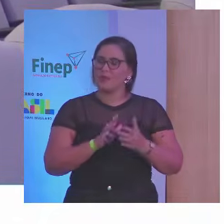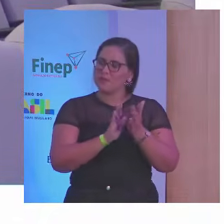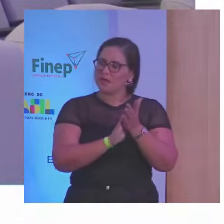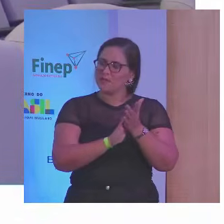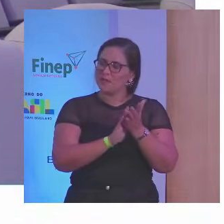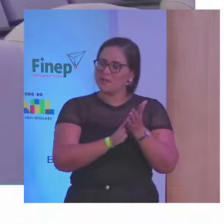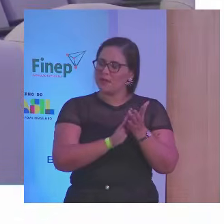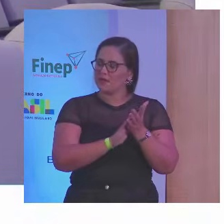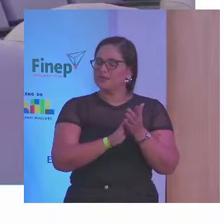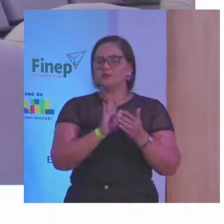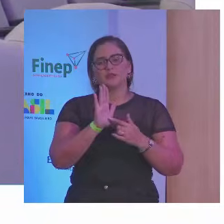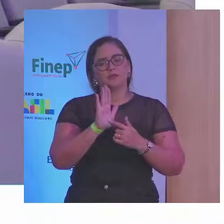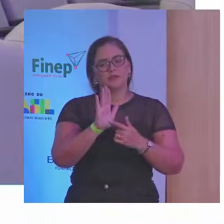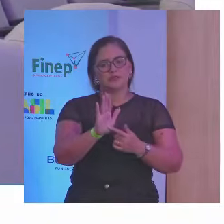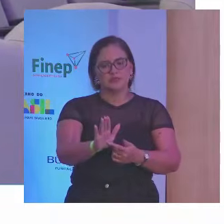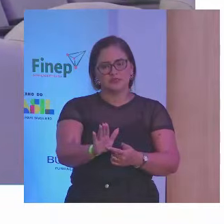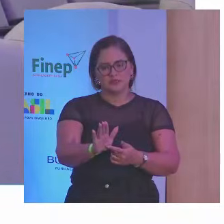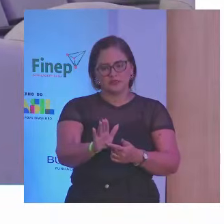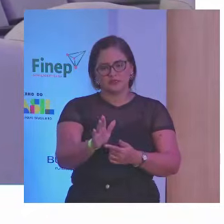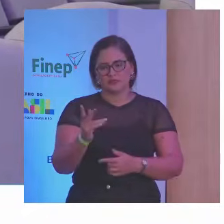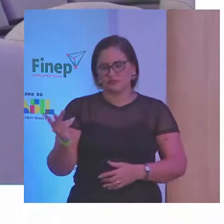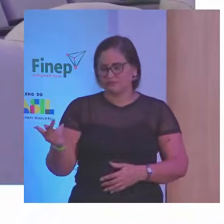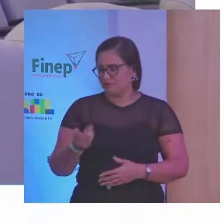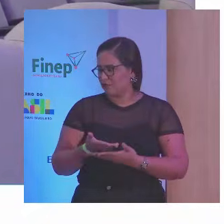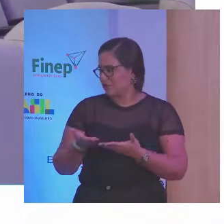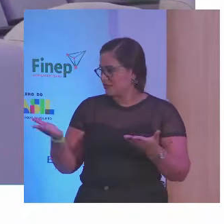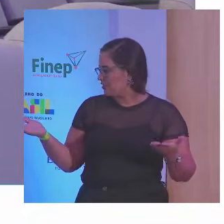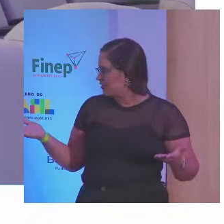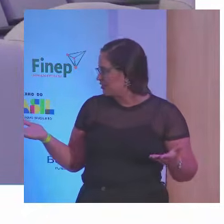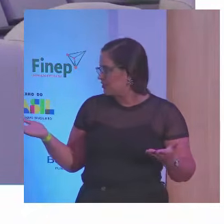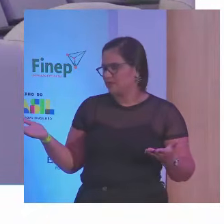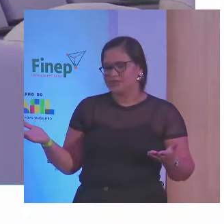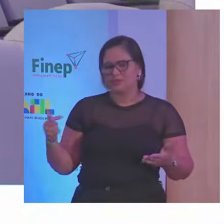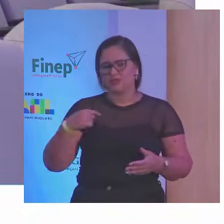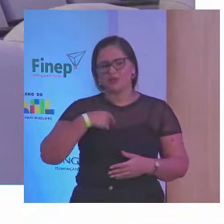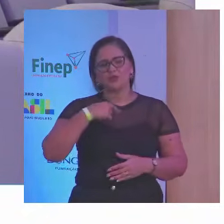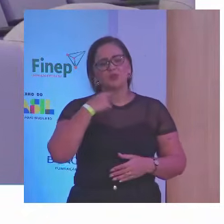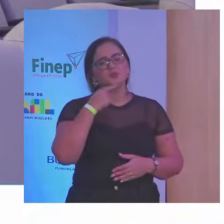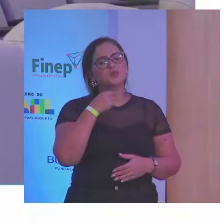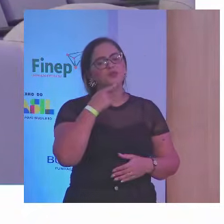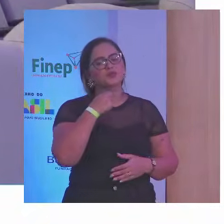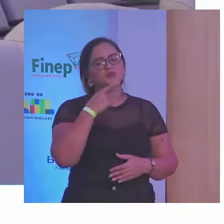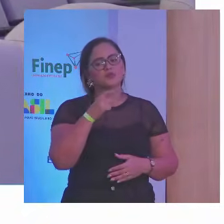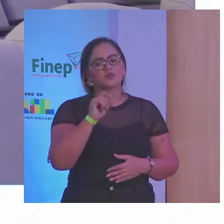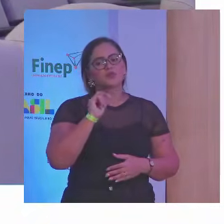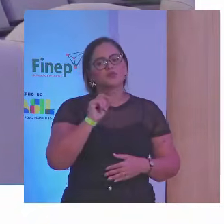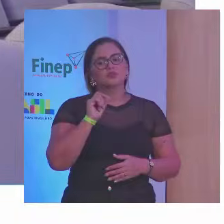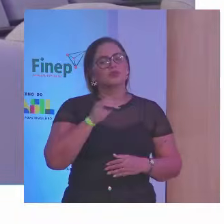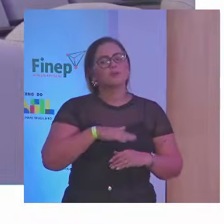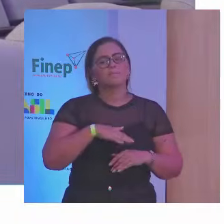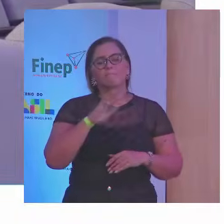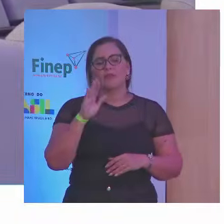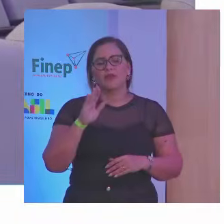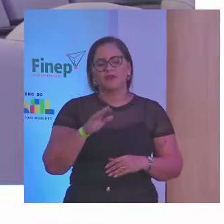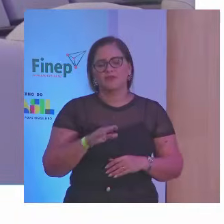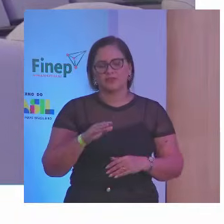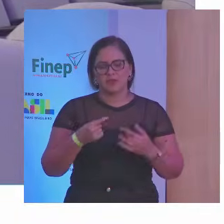Parabéns pela apresentação dos senhores. Eu estou com uma dúvida que é muito mais